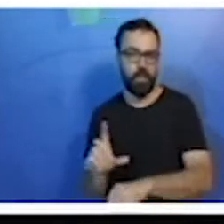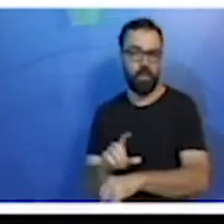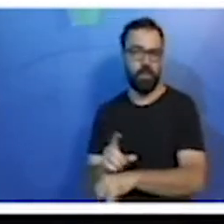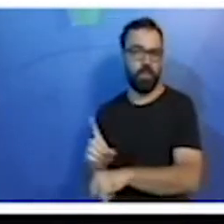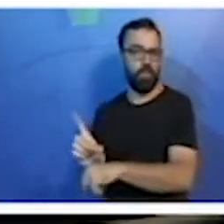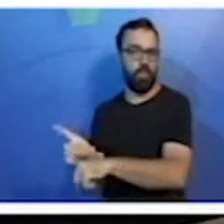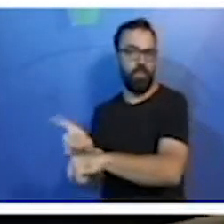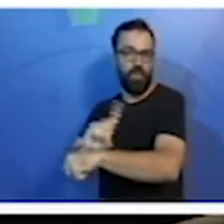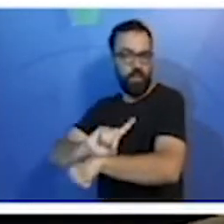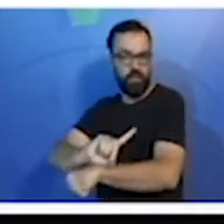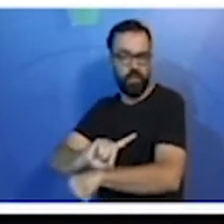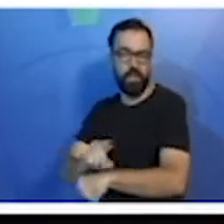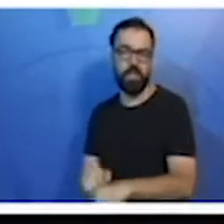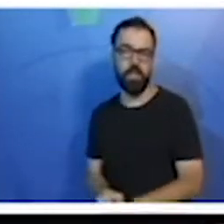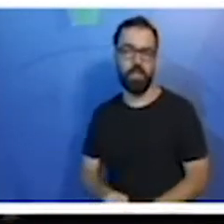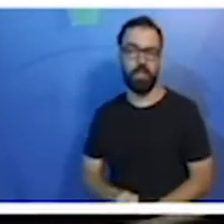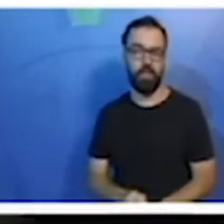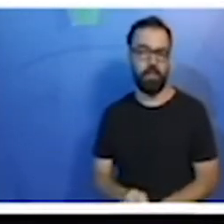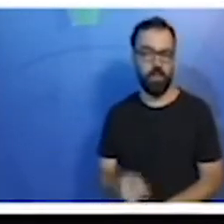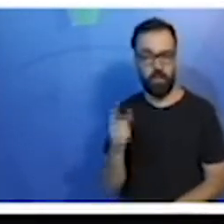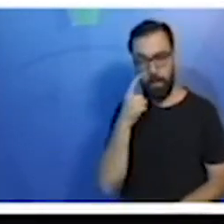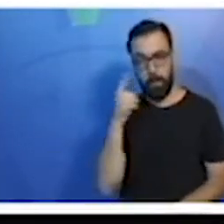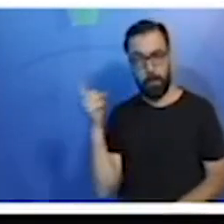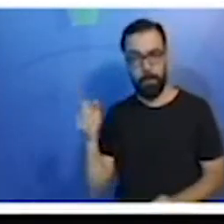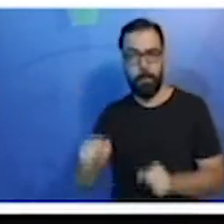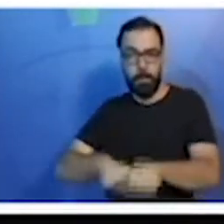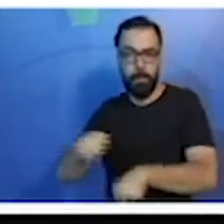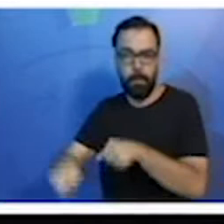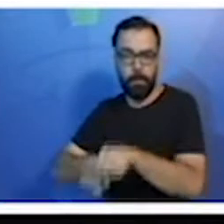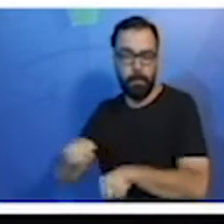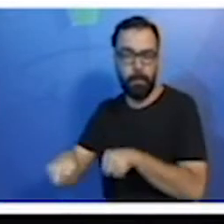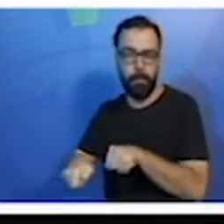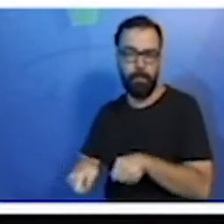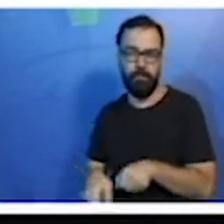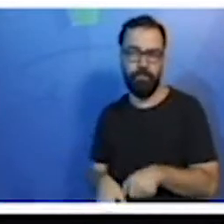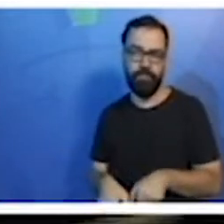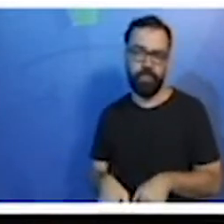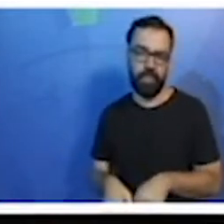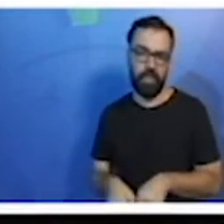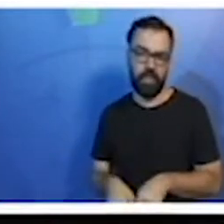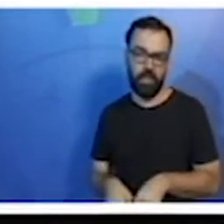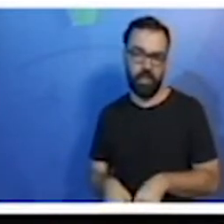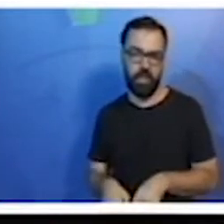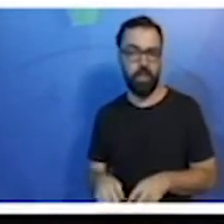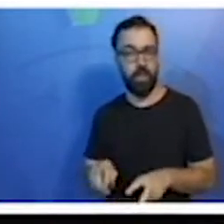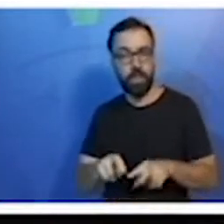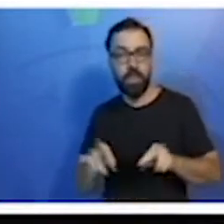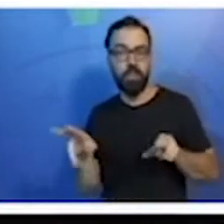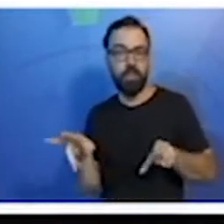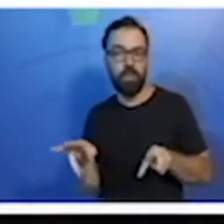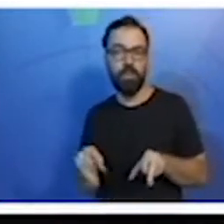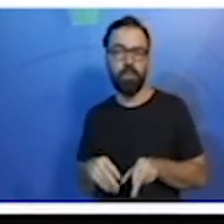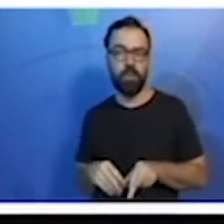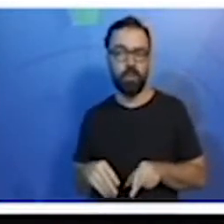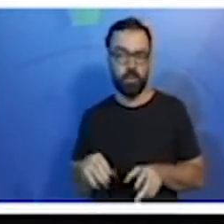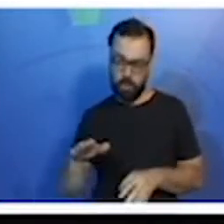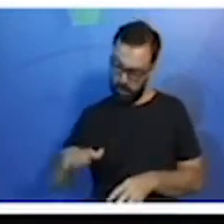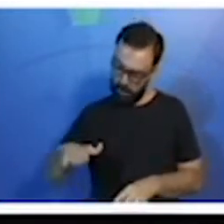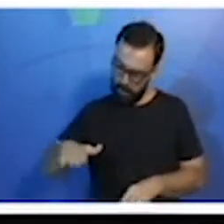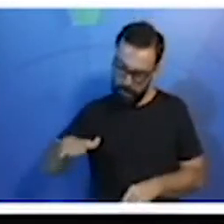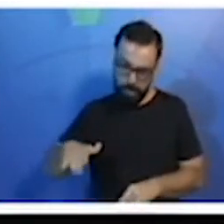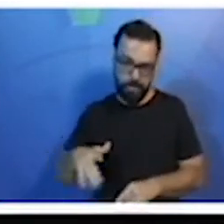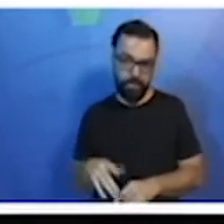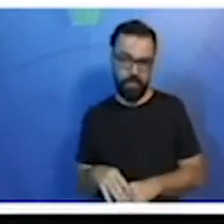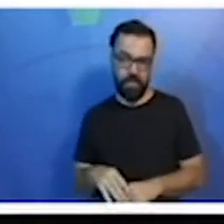nós vamos conhecer algumas delas as bicicletas pra esse tipo de competição como nós vimos nas aulas passadas ela também é um pouquinho diferente ela é um pouquinho mais